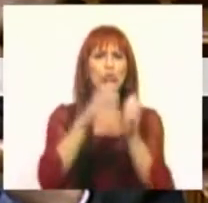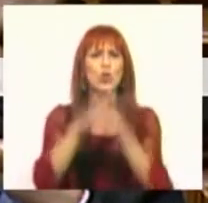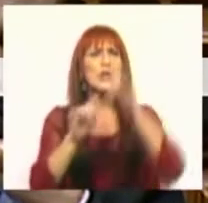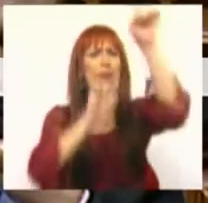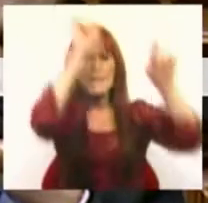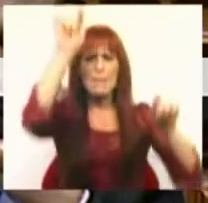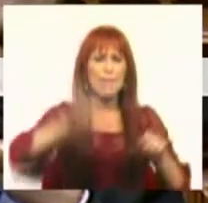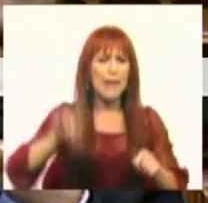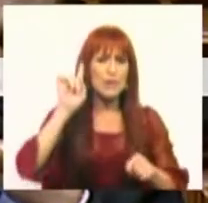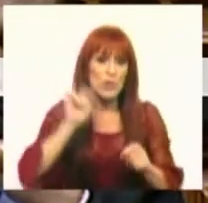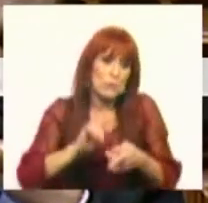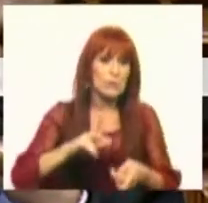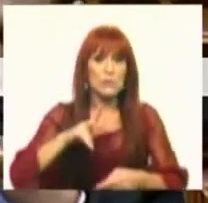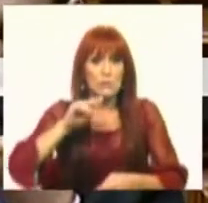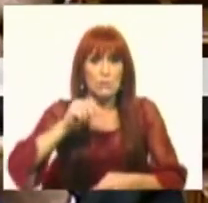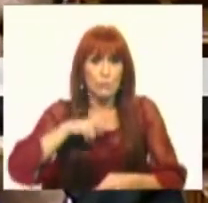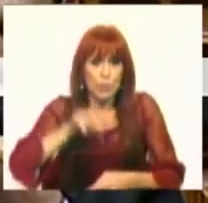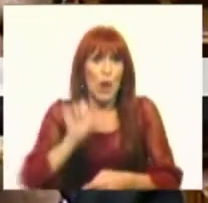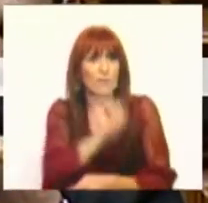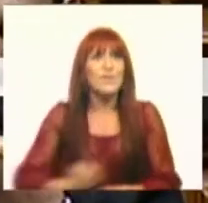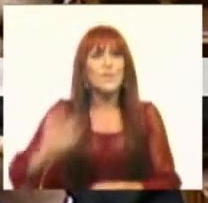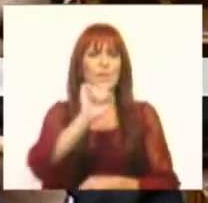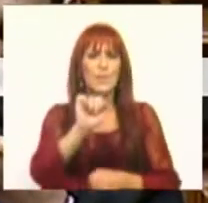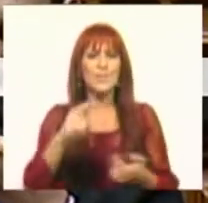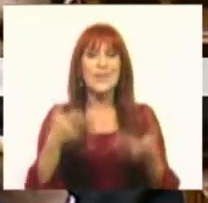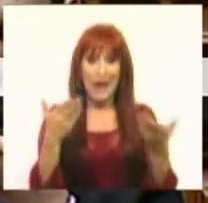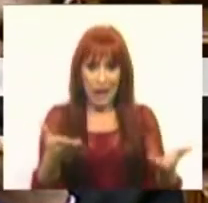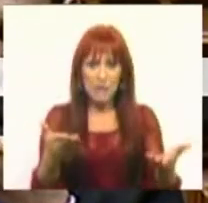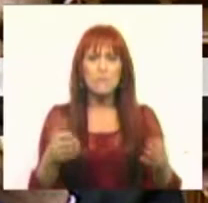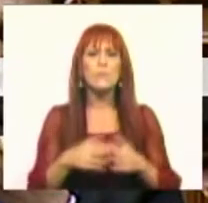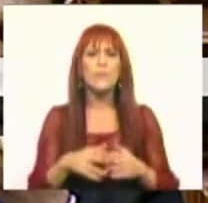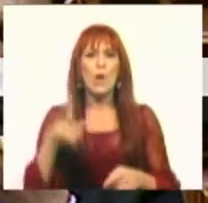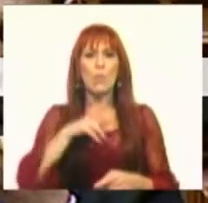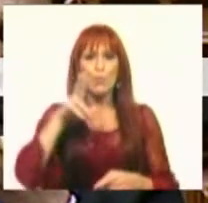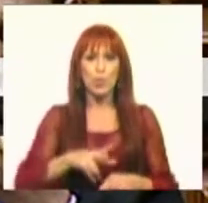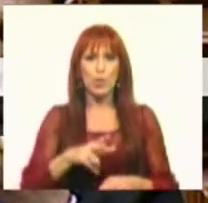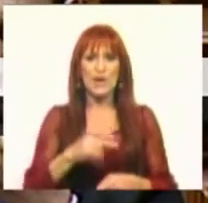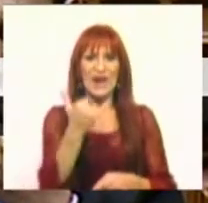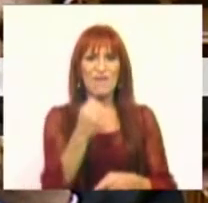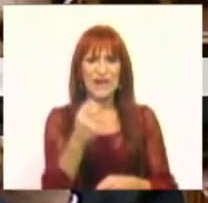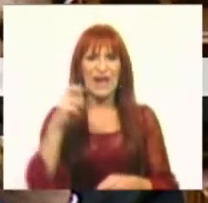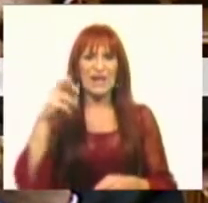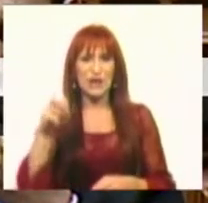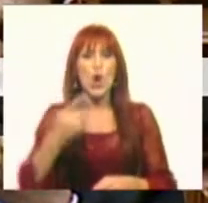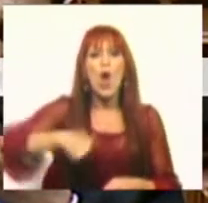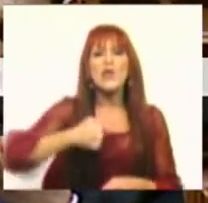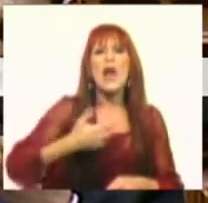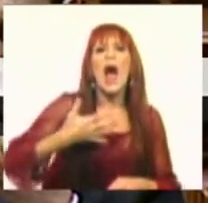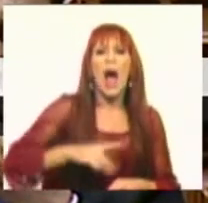pontos essenciais do território nacional. E esse Portugal 2030 que